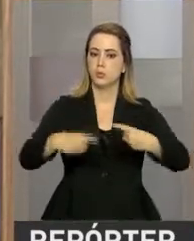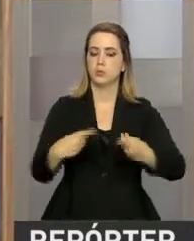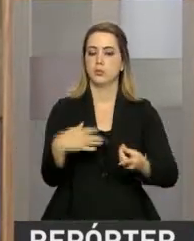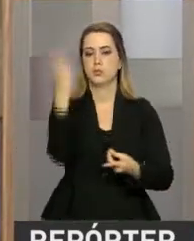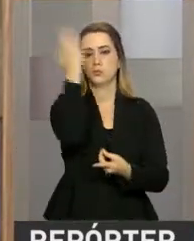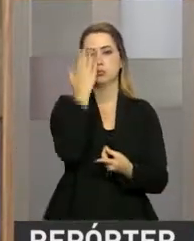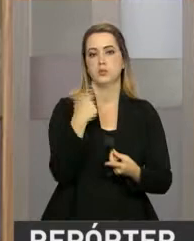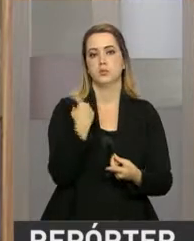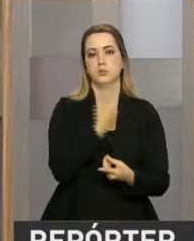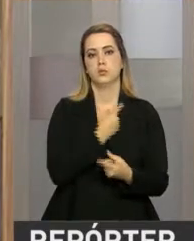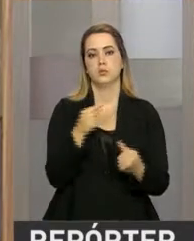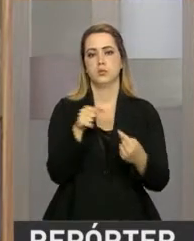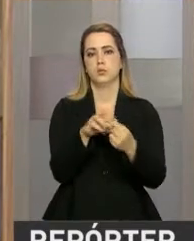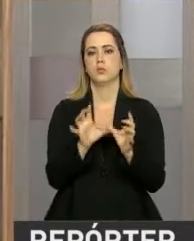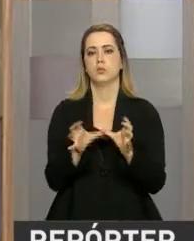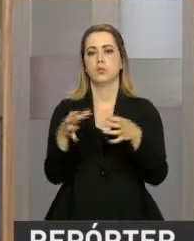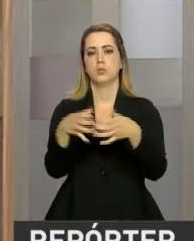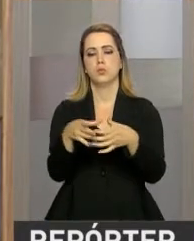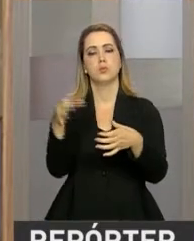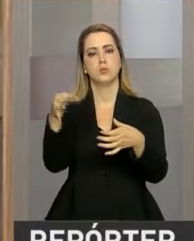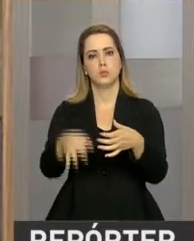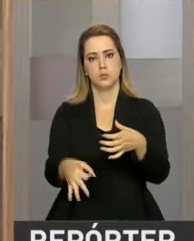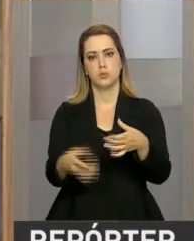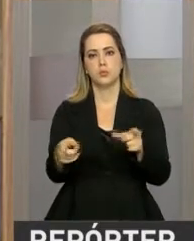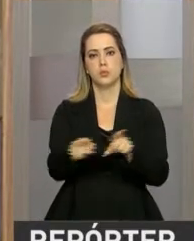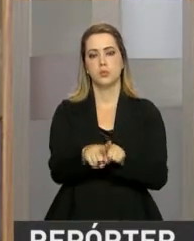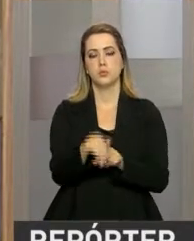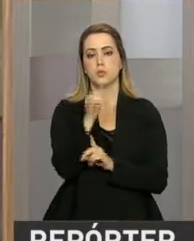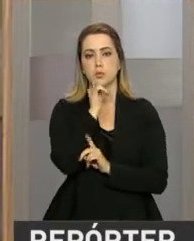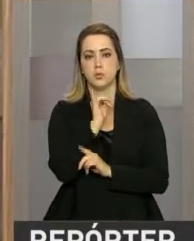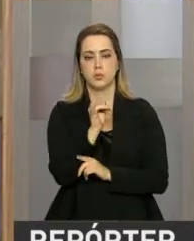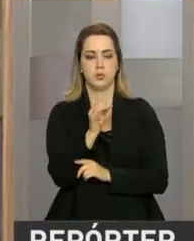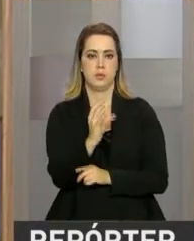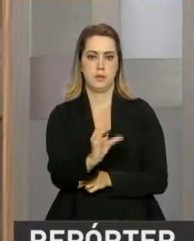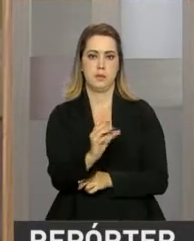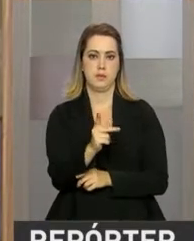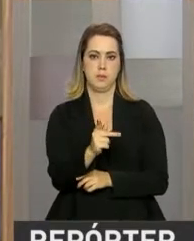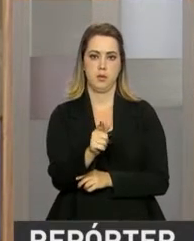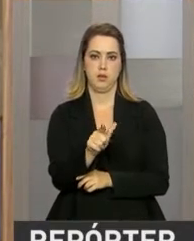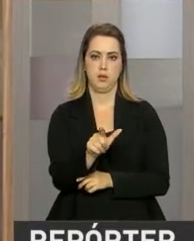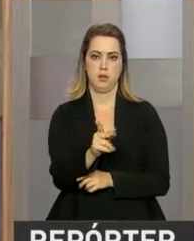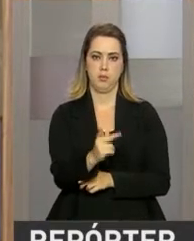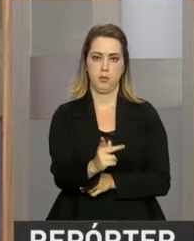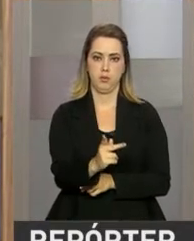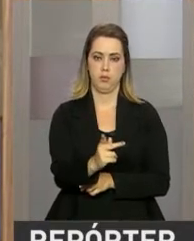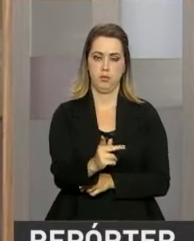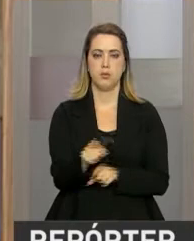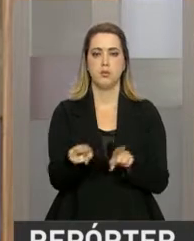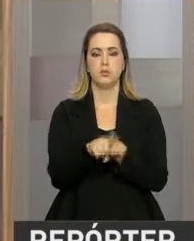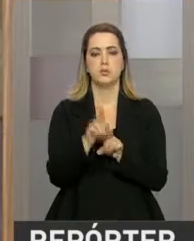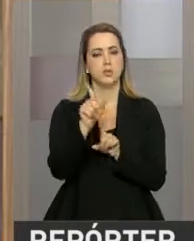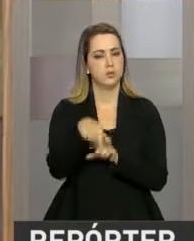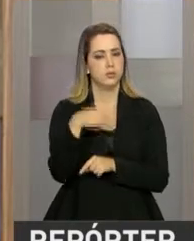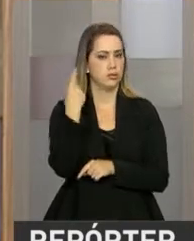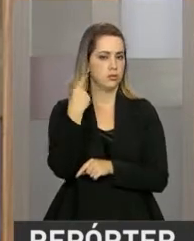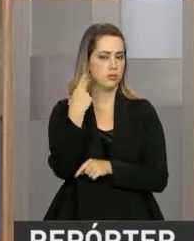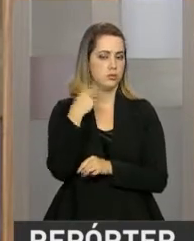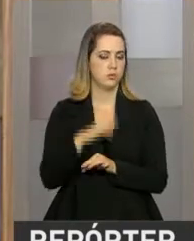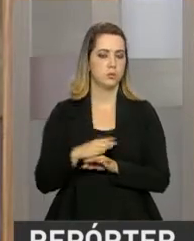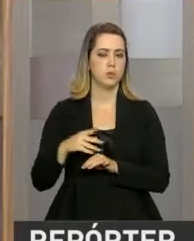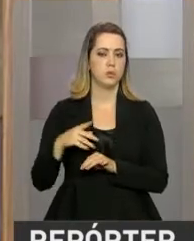grupos mais expressivos é exatamente a cplp que é um espaço natural de